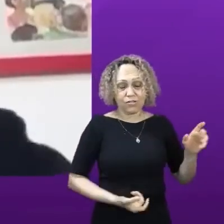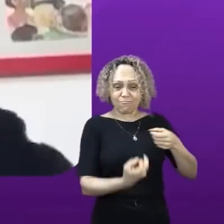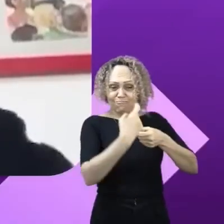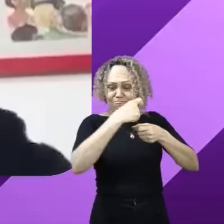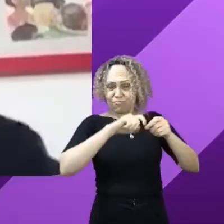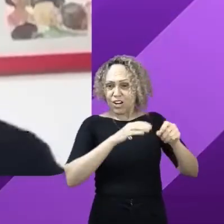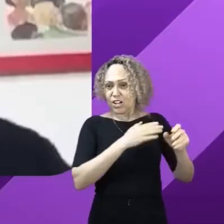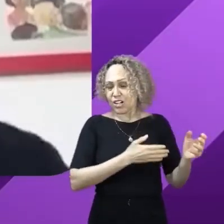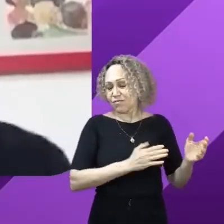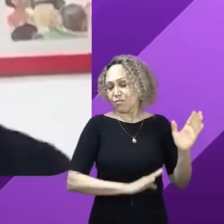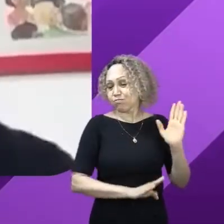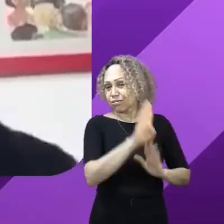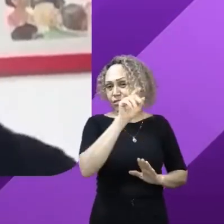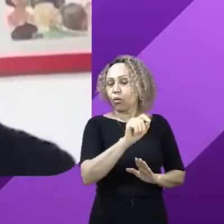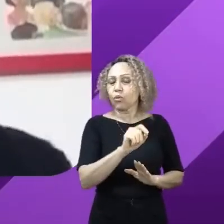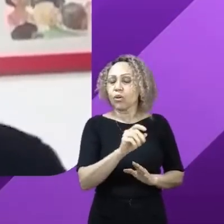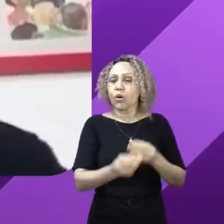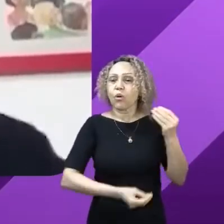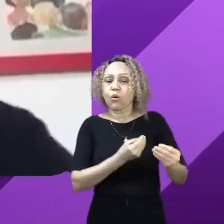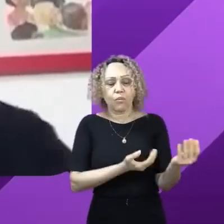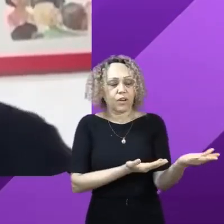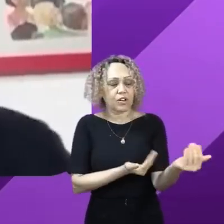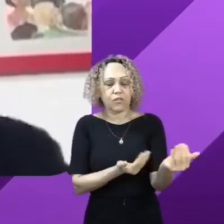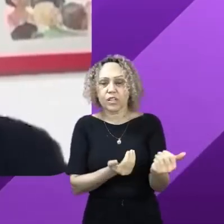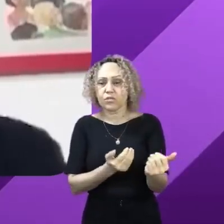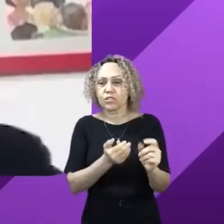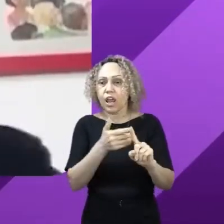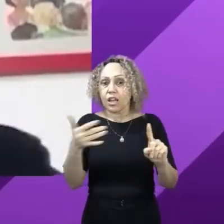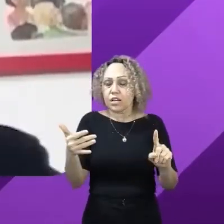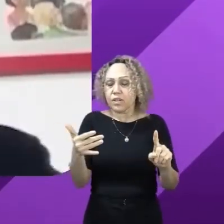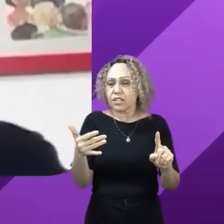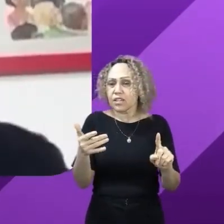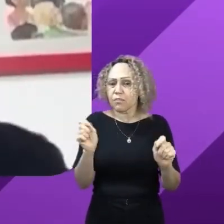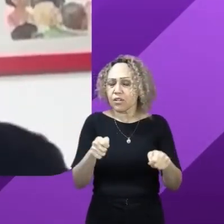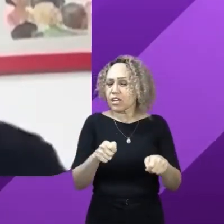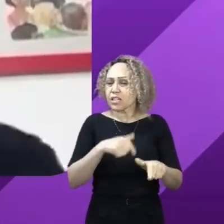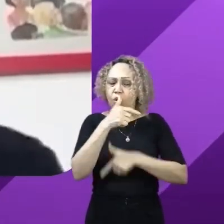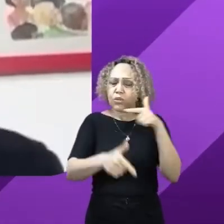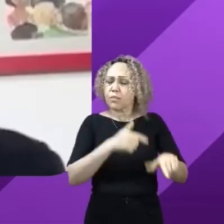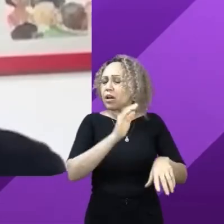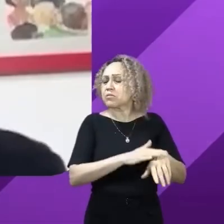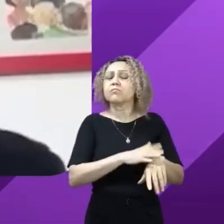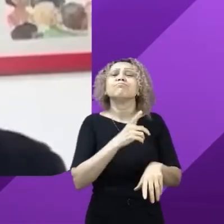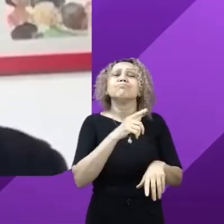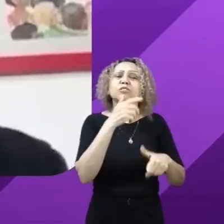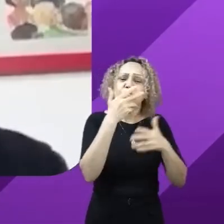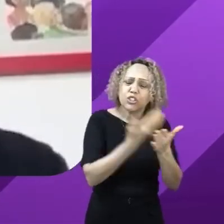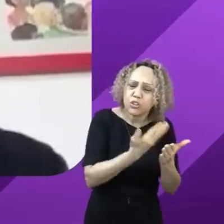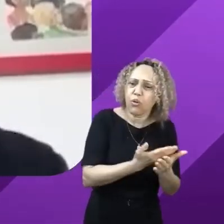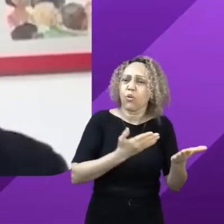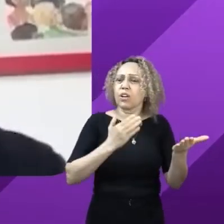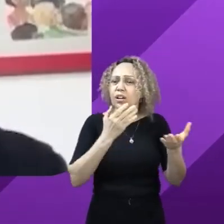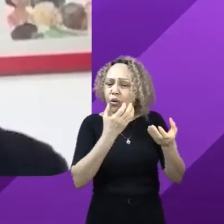um emprego pleno? Como é que a juventude LGBT não vai estar mais nos subempregos? Como é que a nossa juventude vai